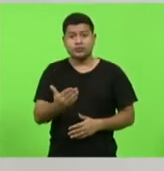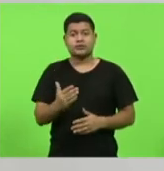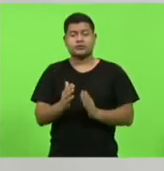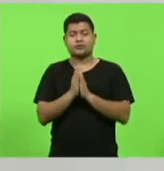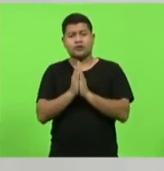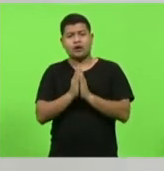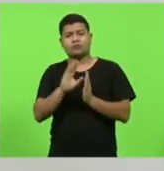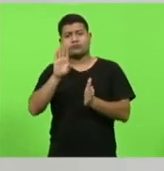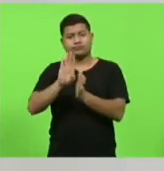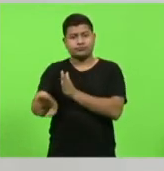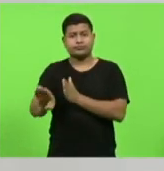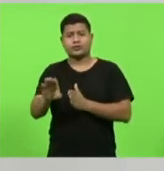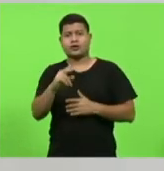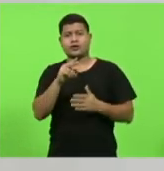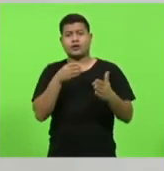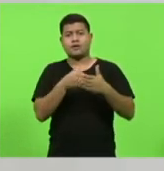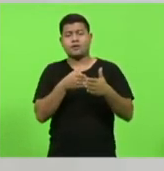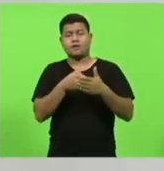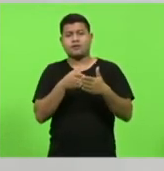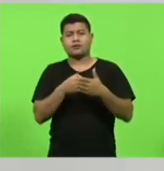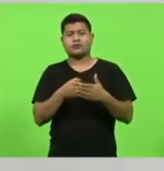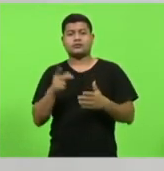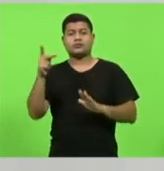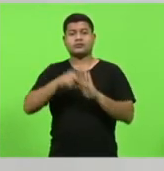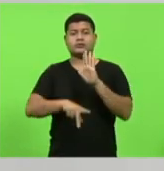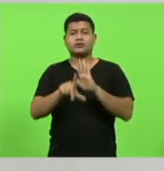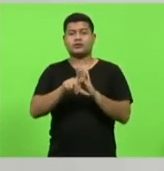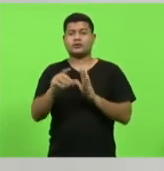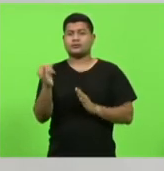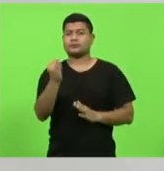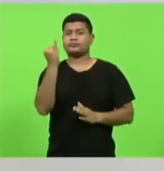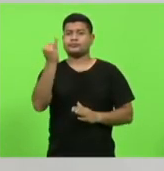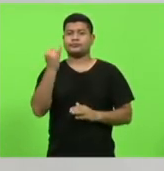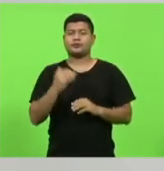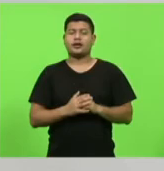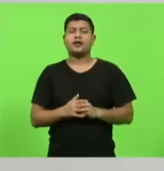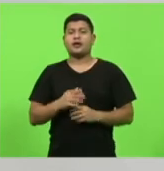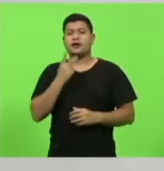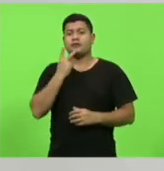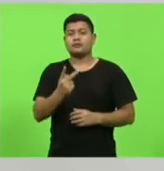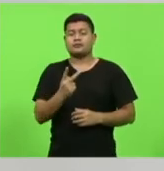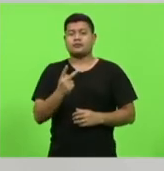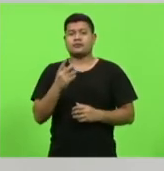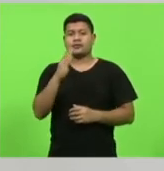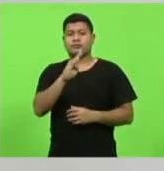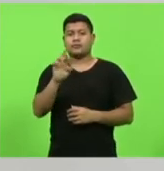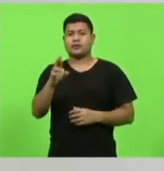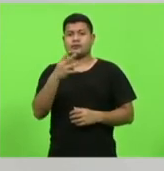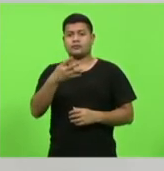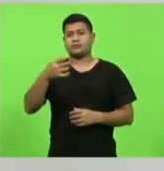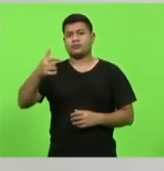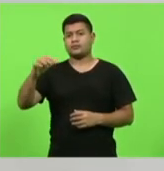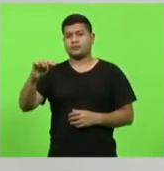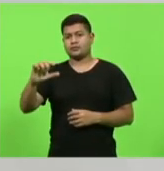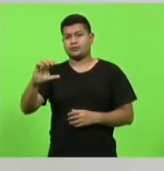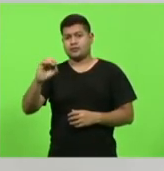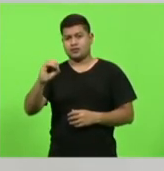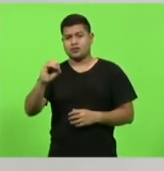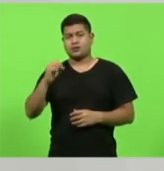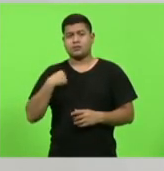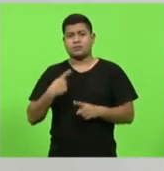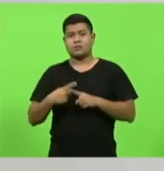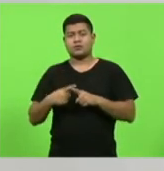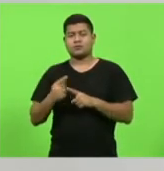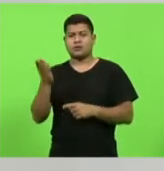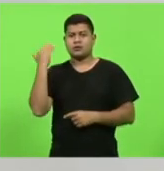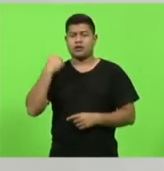esse veto de um projeto de lei que é muito importante. E eu falo especificamente da BR-470, porque quando eu tinha 4 anos de